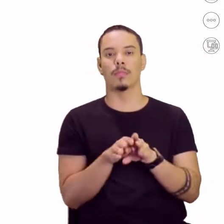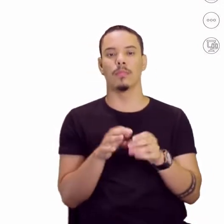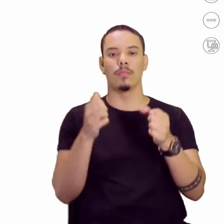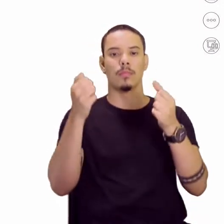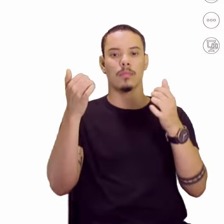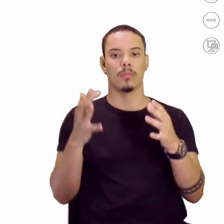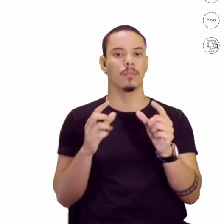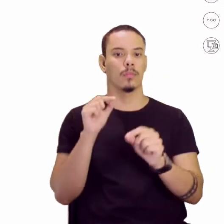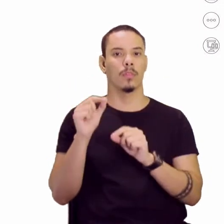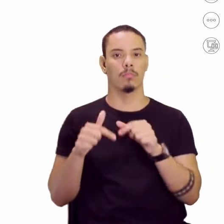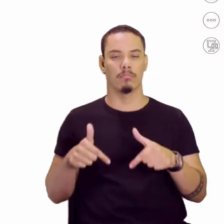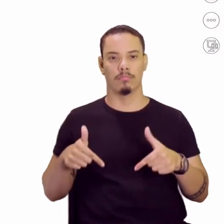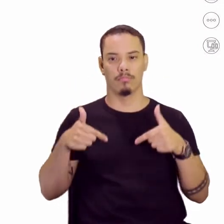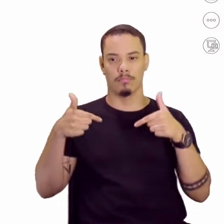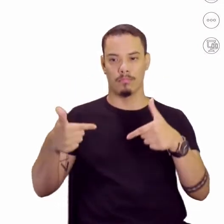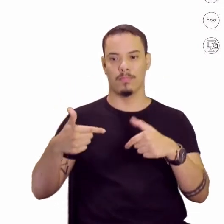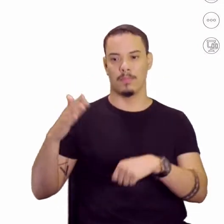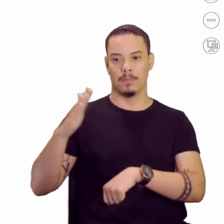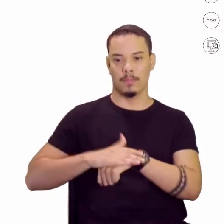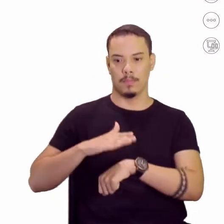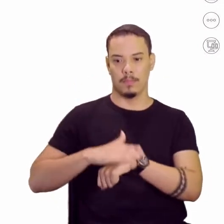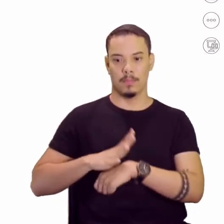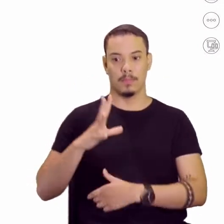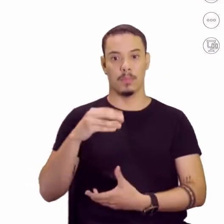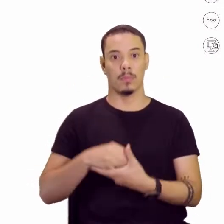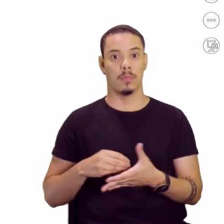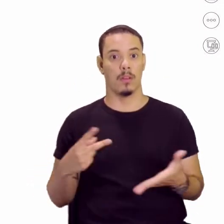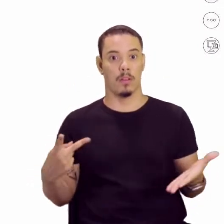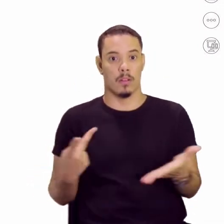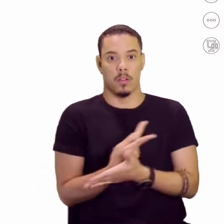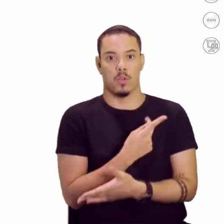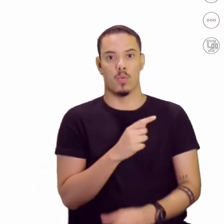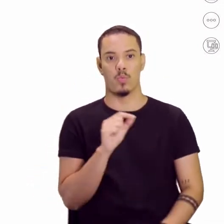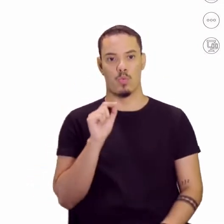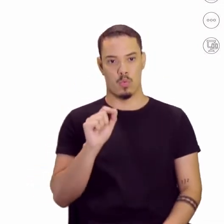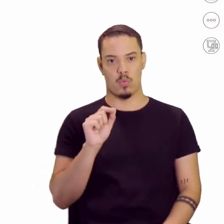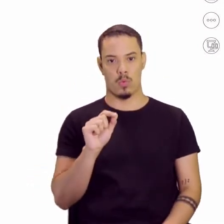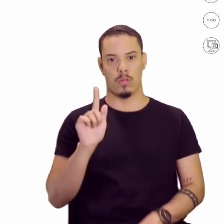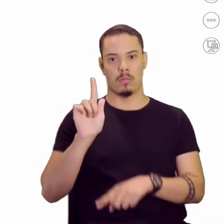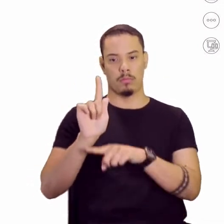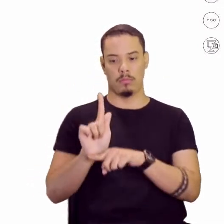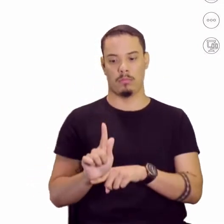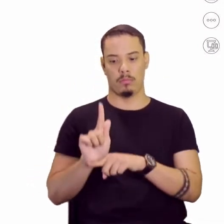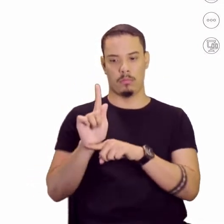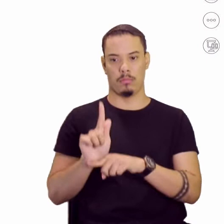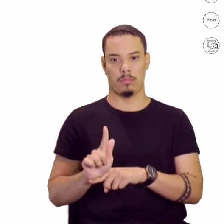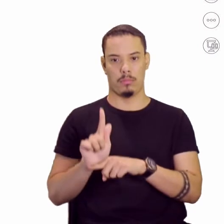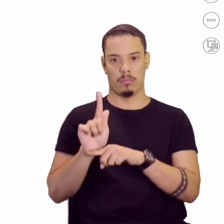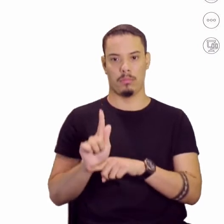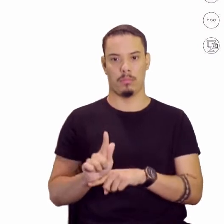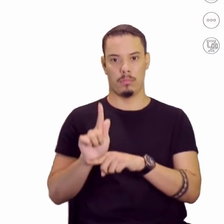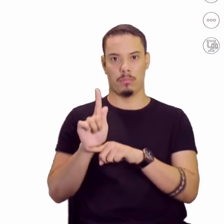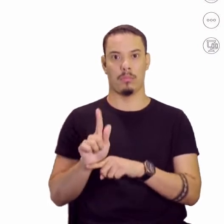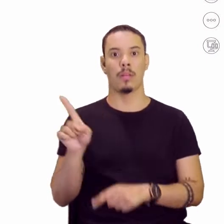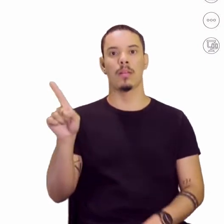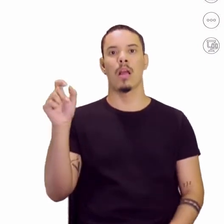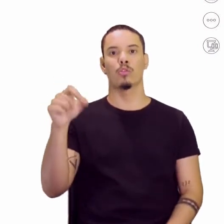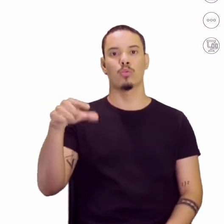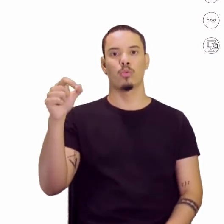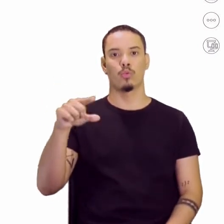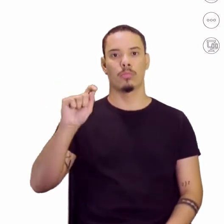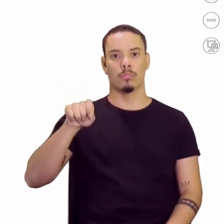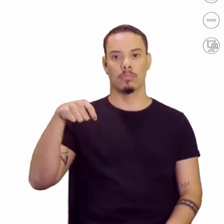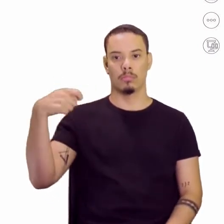dessa ação que a força faz é da gravidade. Ação da gravidade, né? Então,